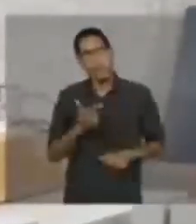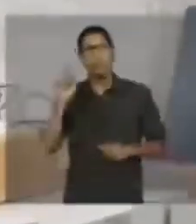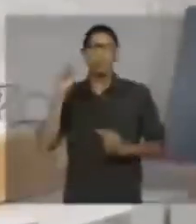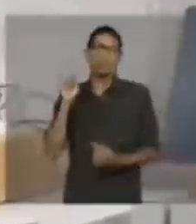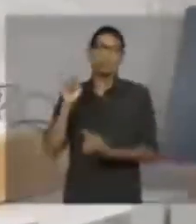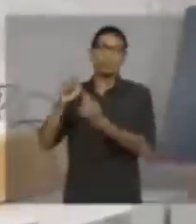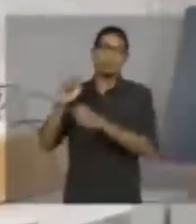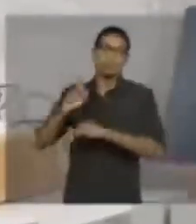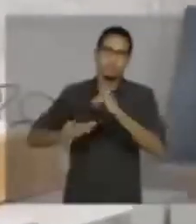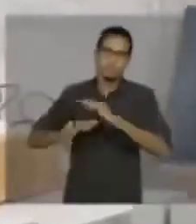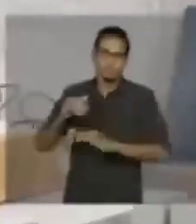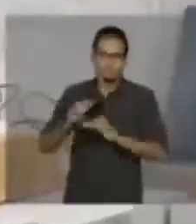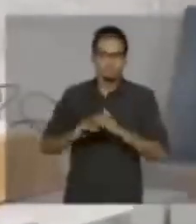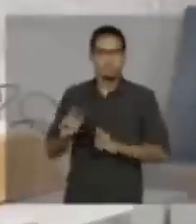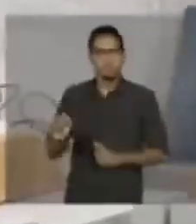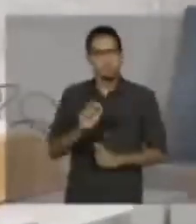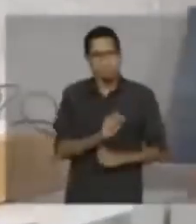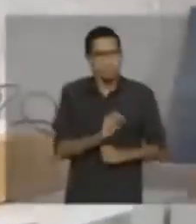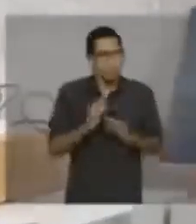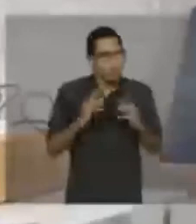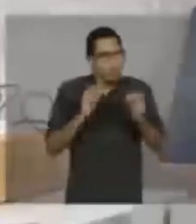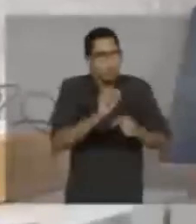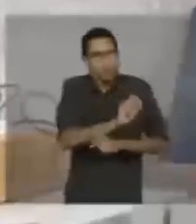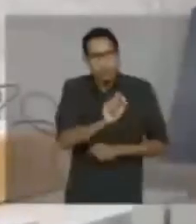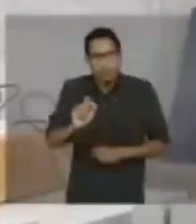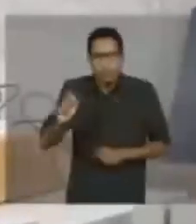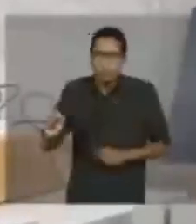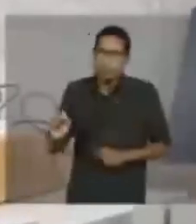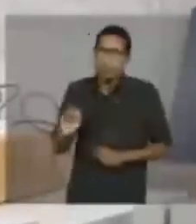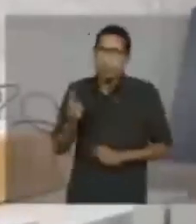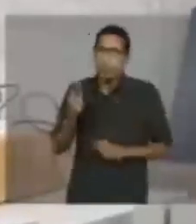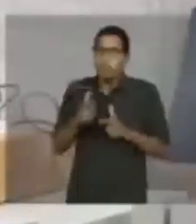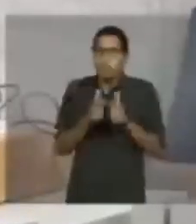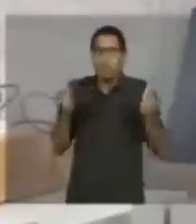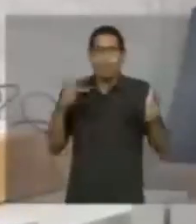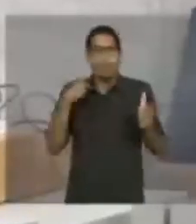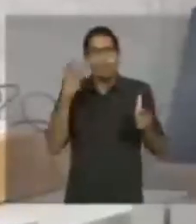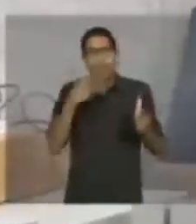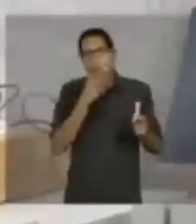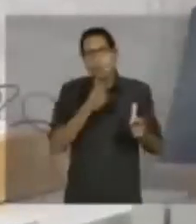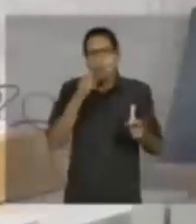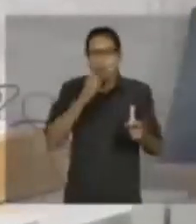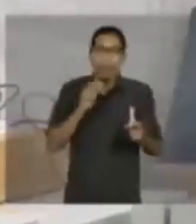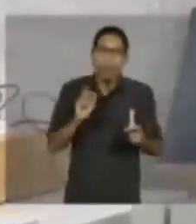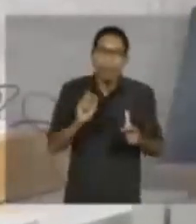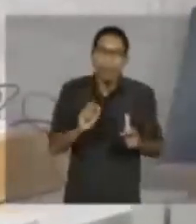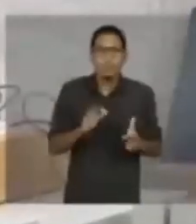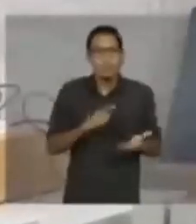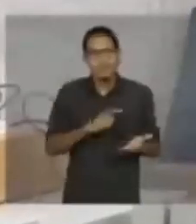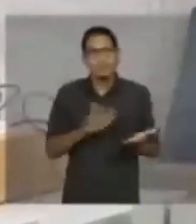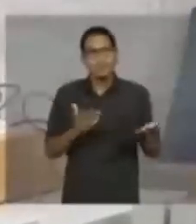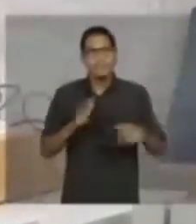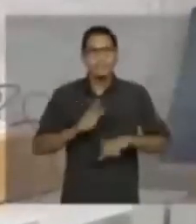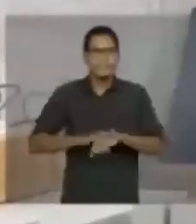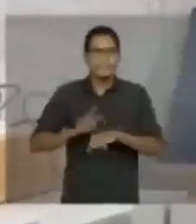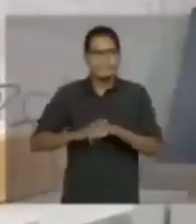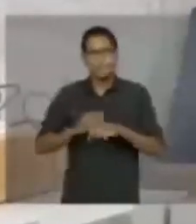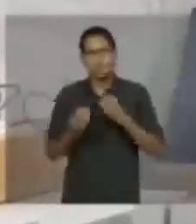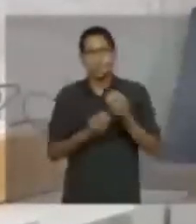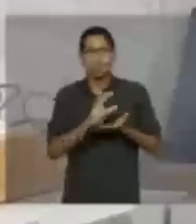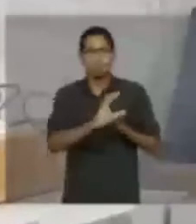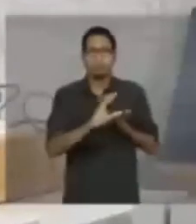que todos nós, bom, não sei se todos, mas eu tenho certeza que muitos de nós, vereadoras e vereadores, sofremos, que é com a execução das